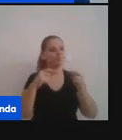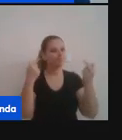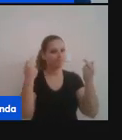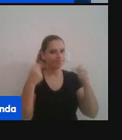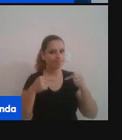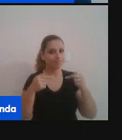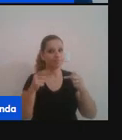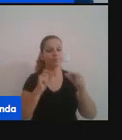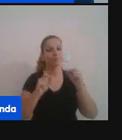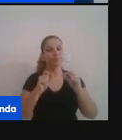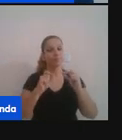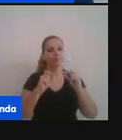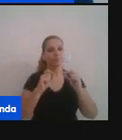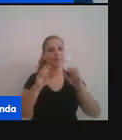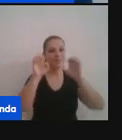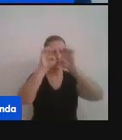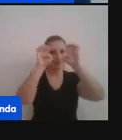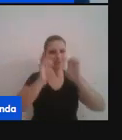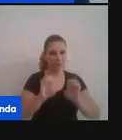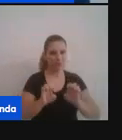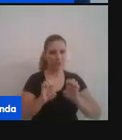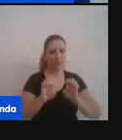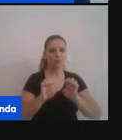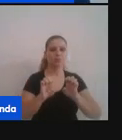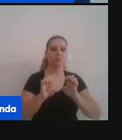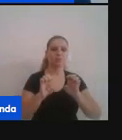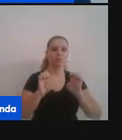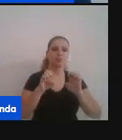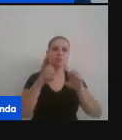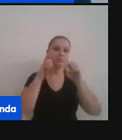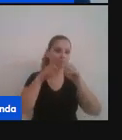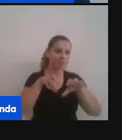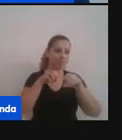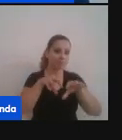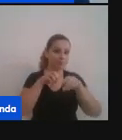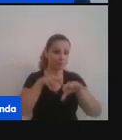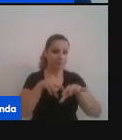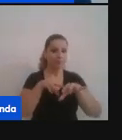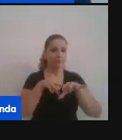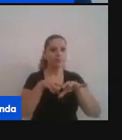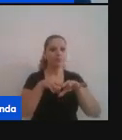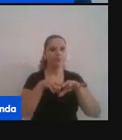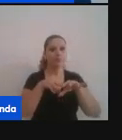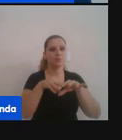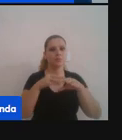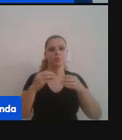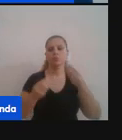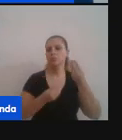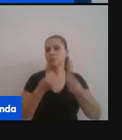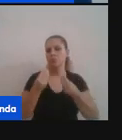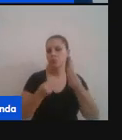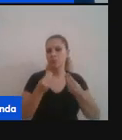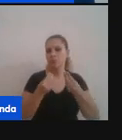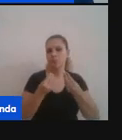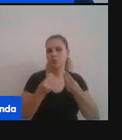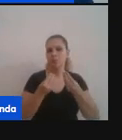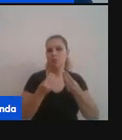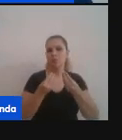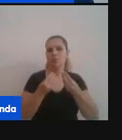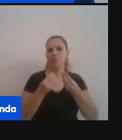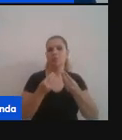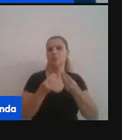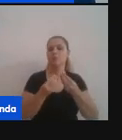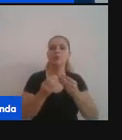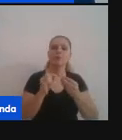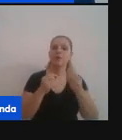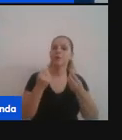enfrentar a própria estrutura do nosso sistema educacional, que é vertical. Então, como falar em gestão democrática se a gente tem que obedecer